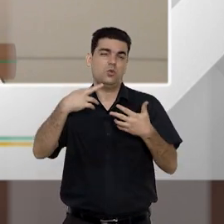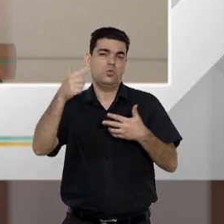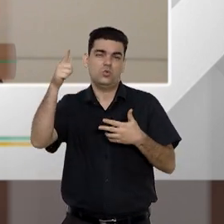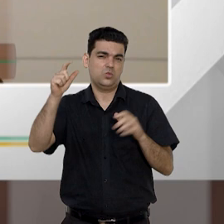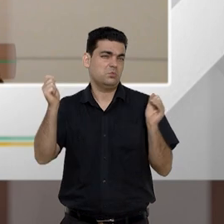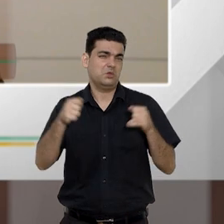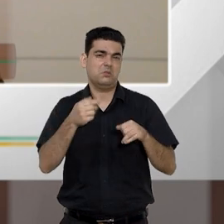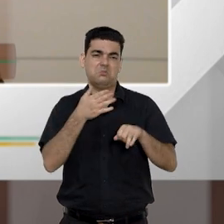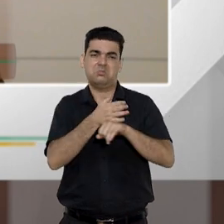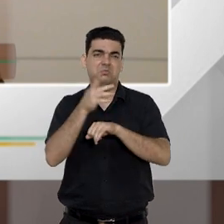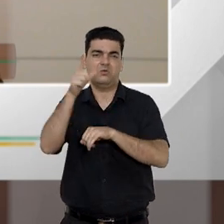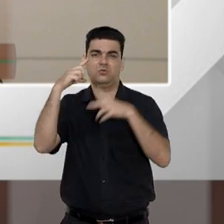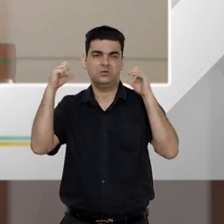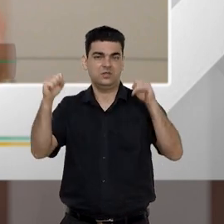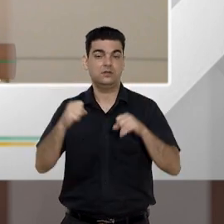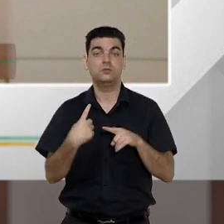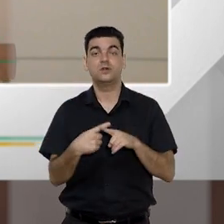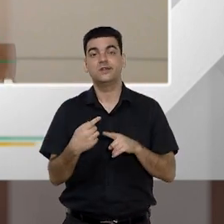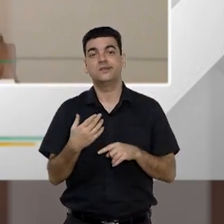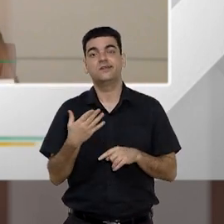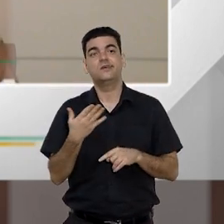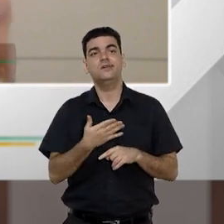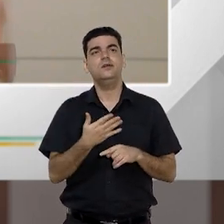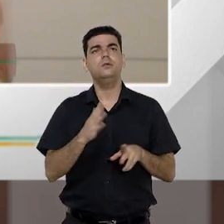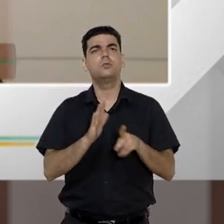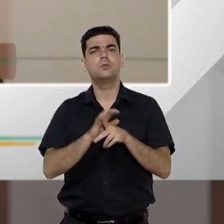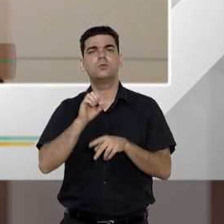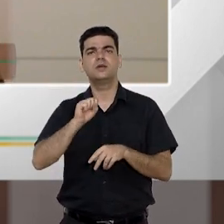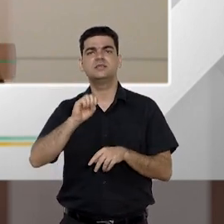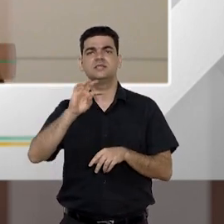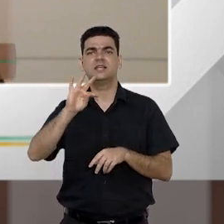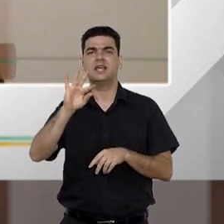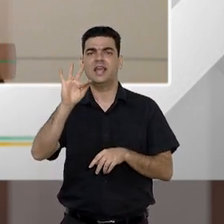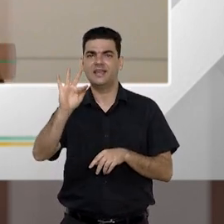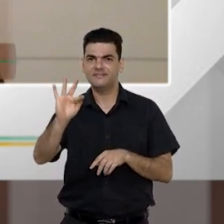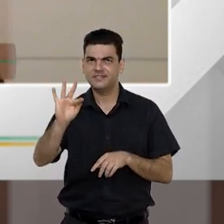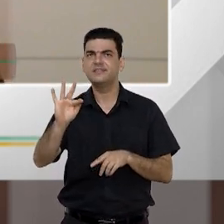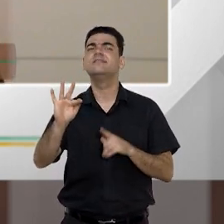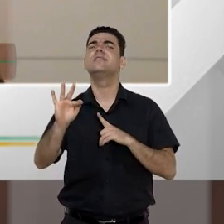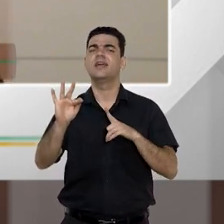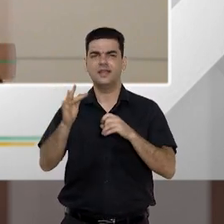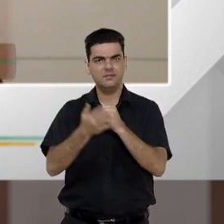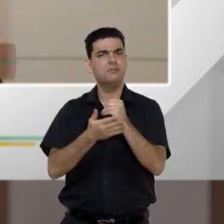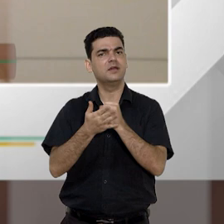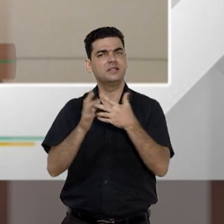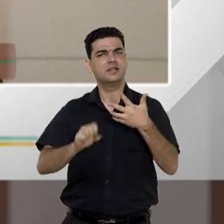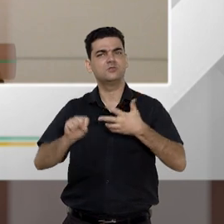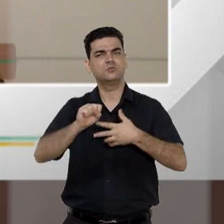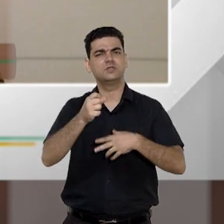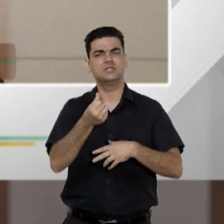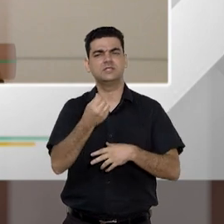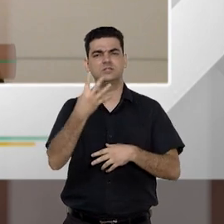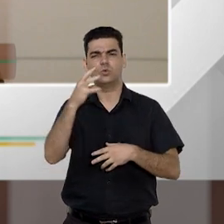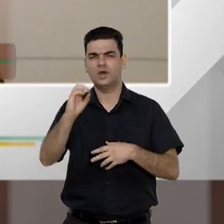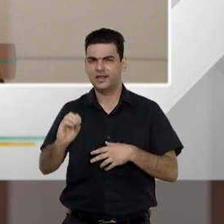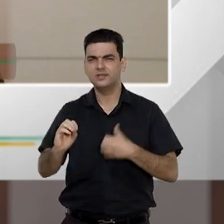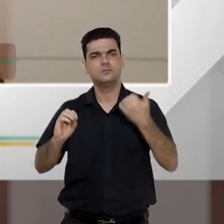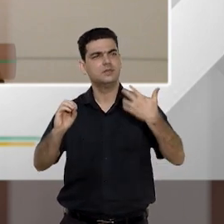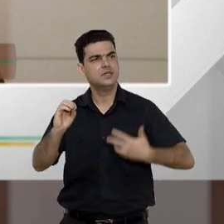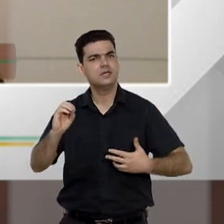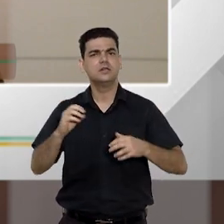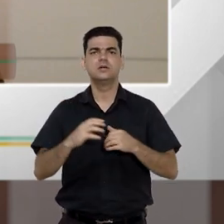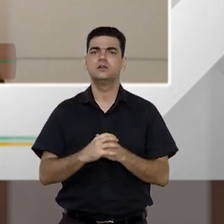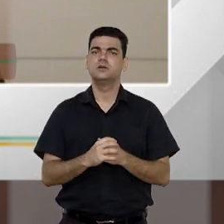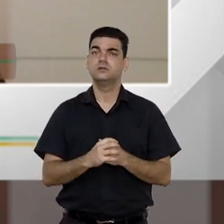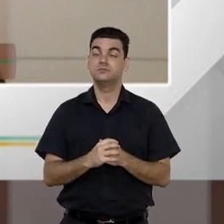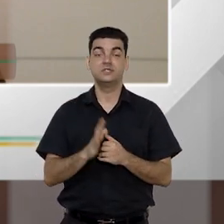não há qualquer tipo de impedimento. Também é tema, inclusive, do próprio Supremo Tribunal Federal, previsão, súmula 640